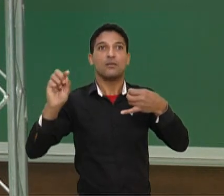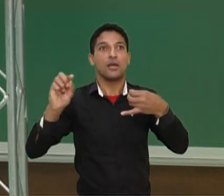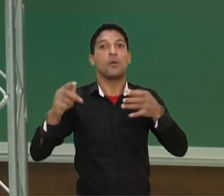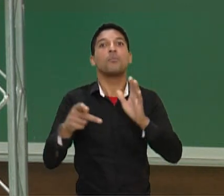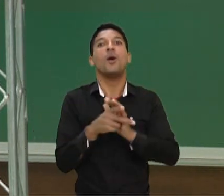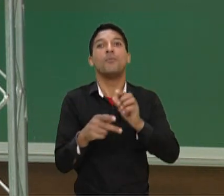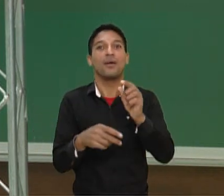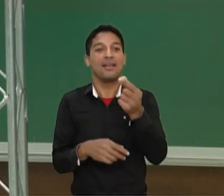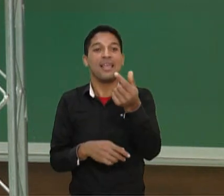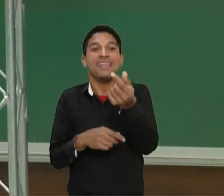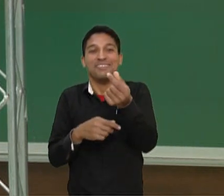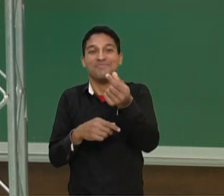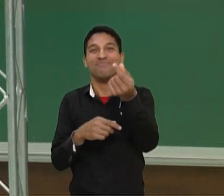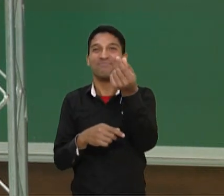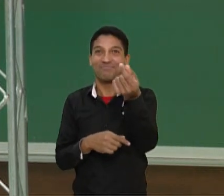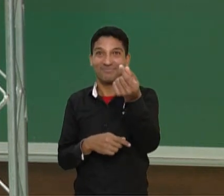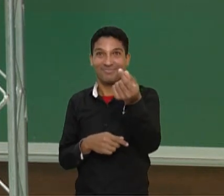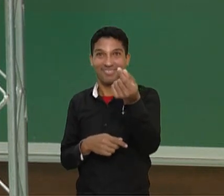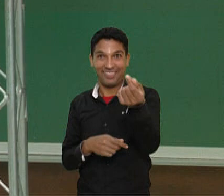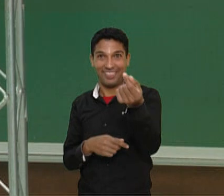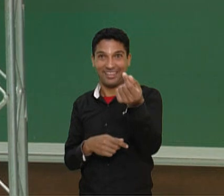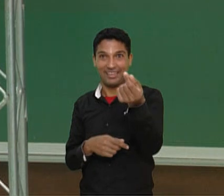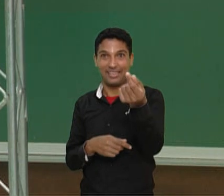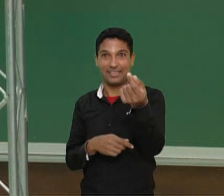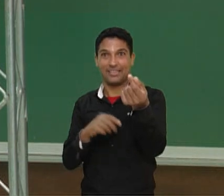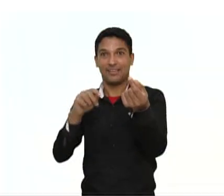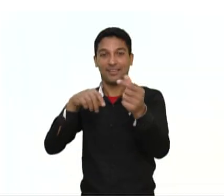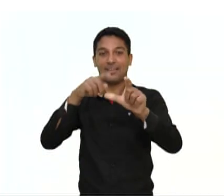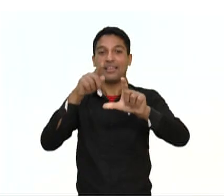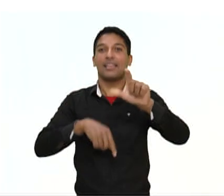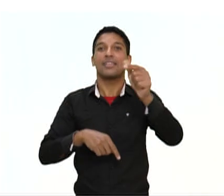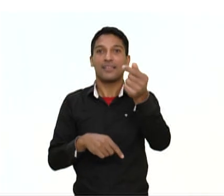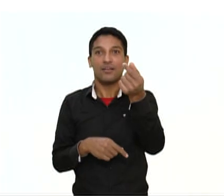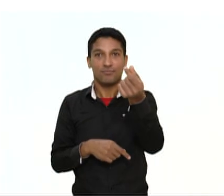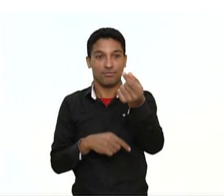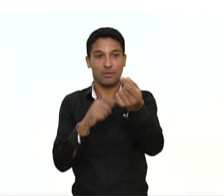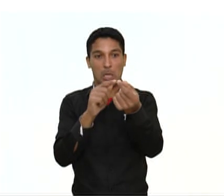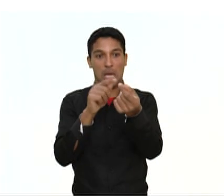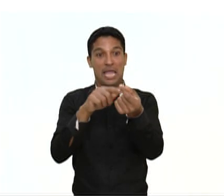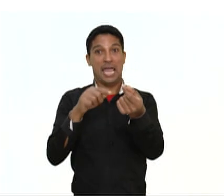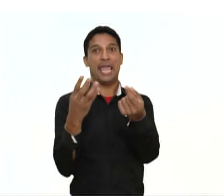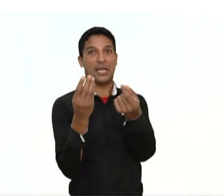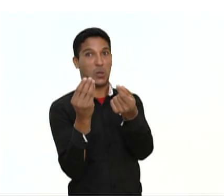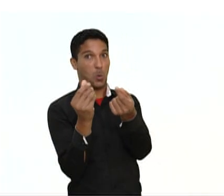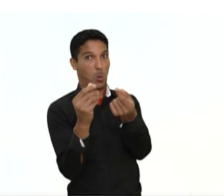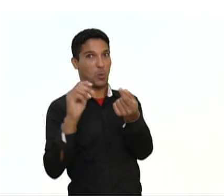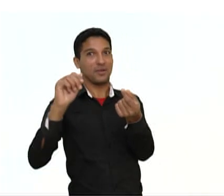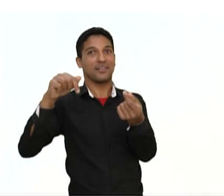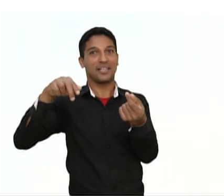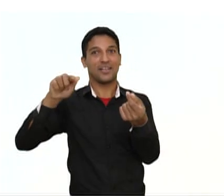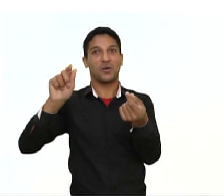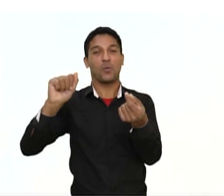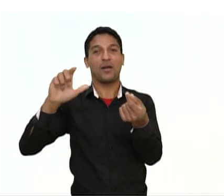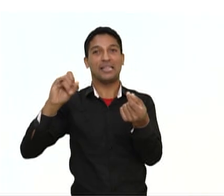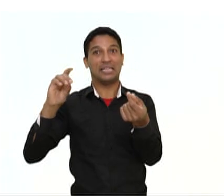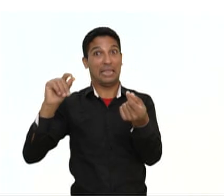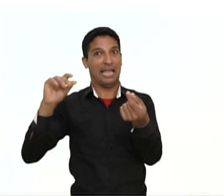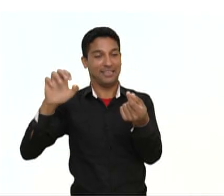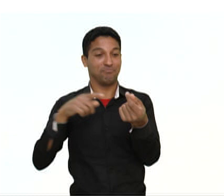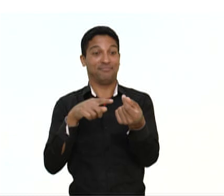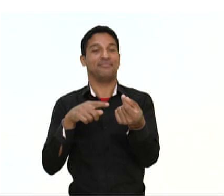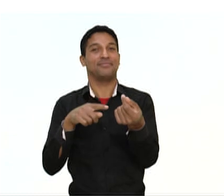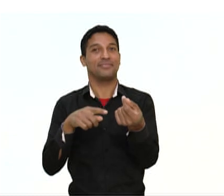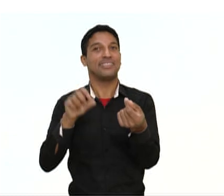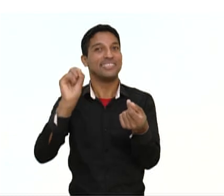né? Se define, então, galera, como a relação entre o número de moléculas ionizadas e o número de